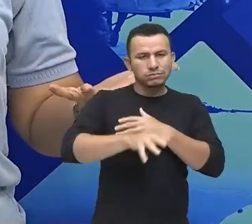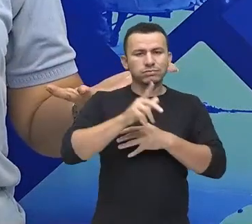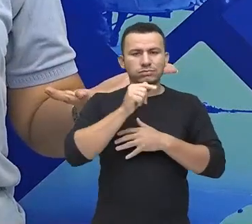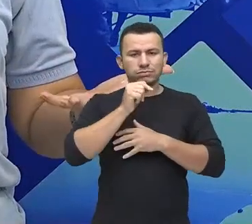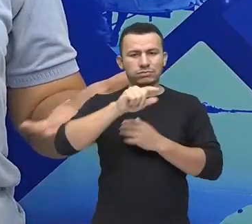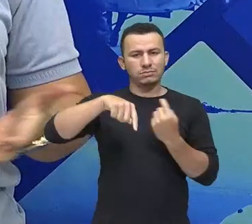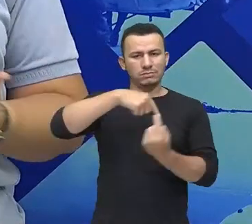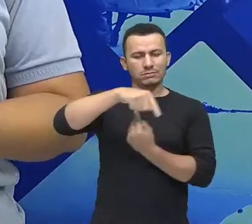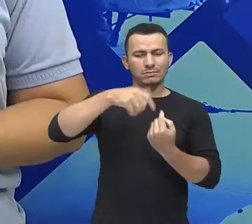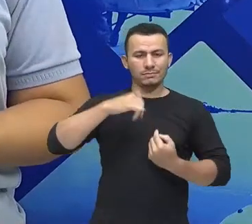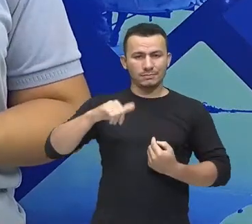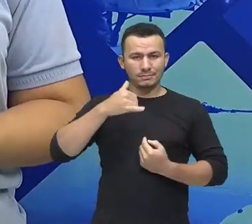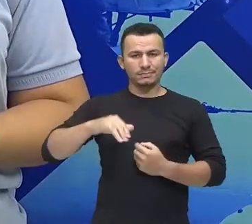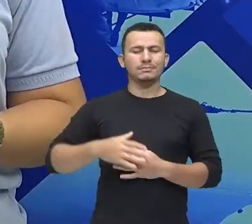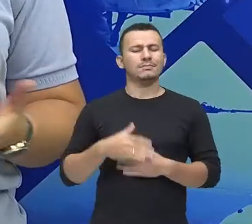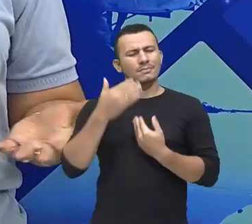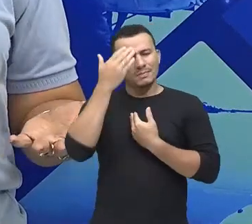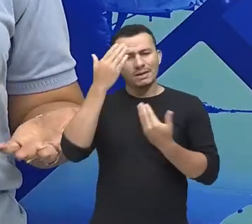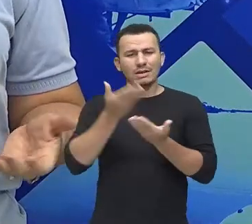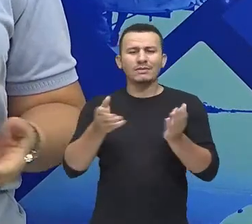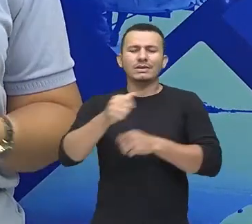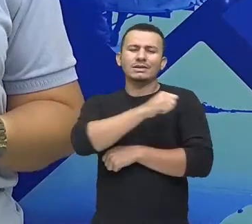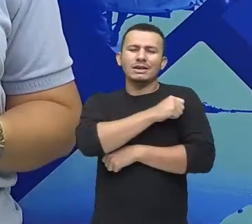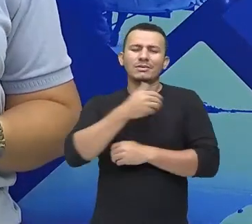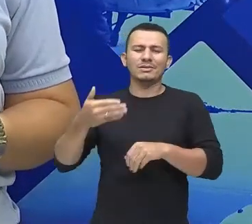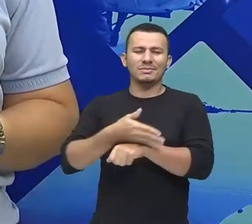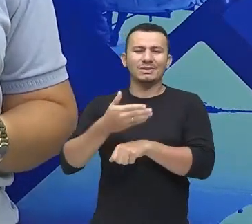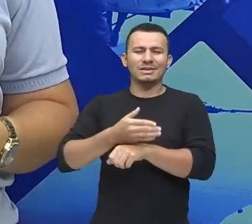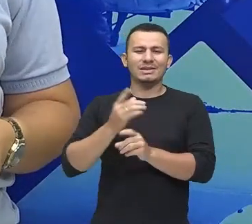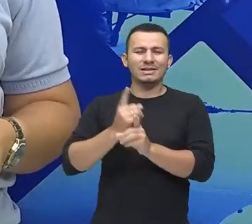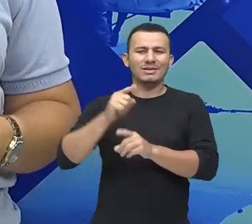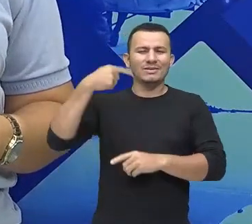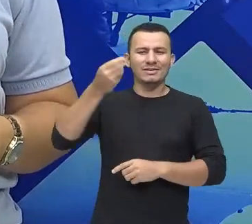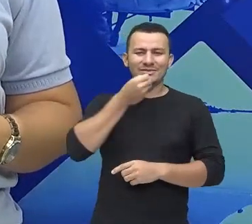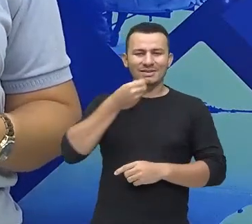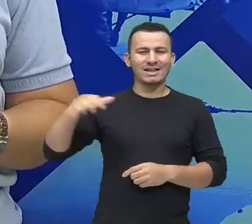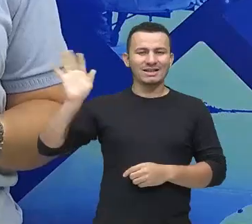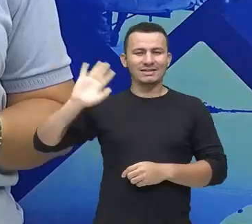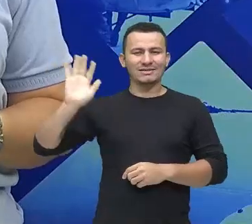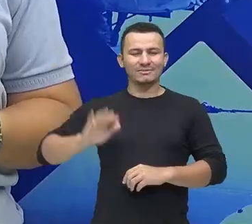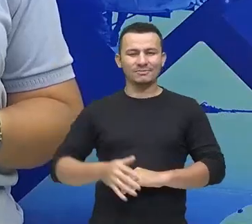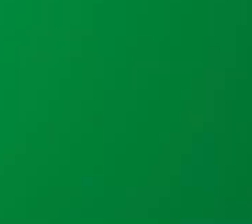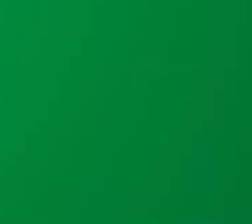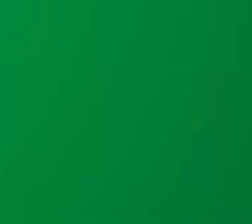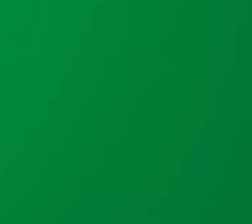Quero agradecer a participação de todos e aguardo vocês numa próxima oportunidade. Até mais!